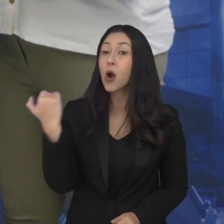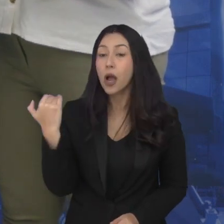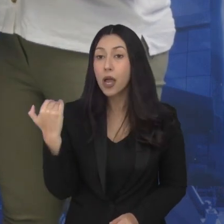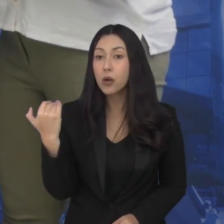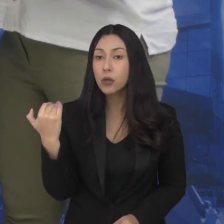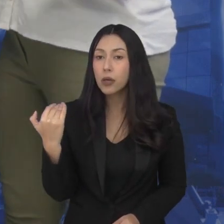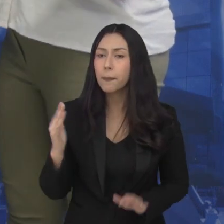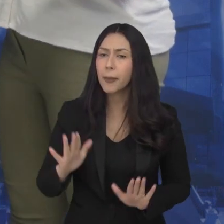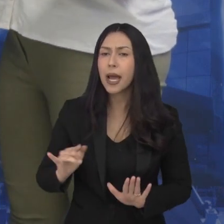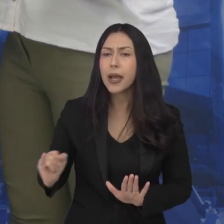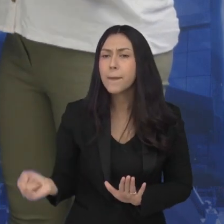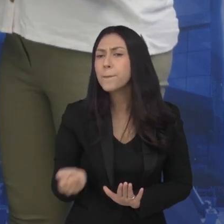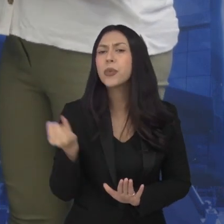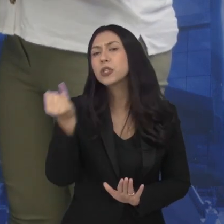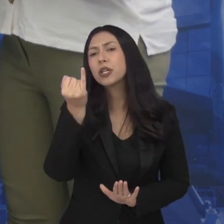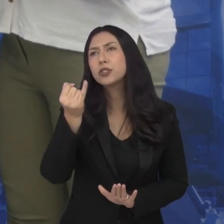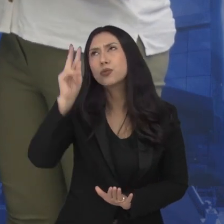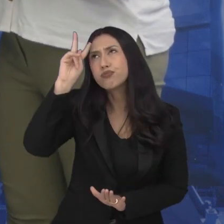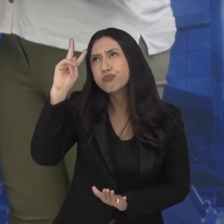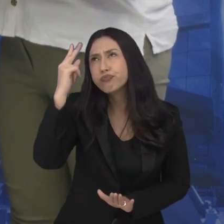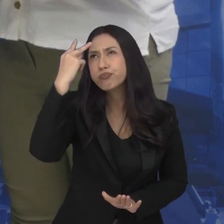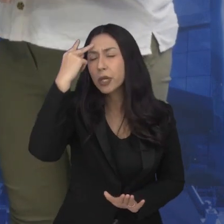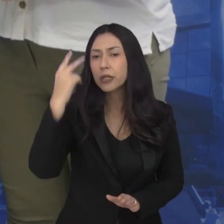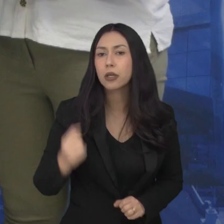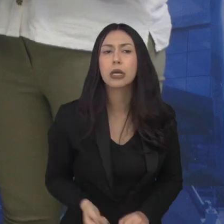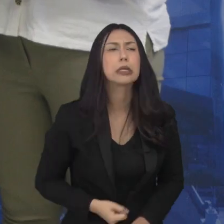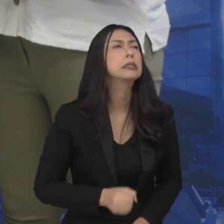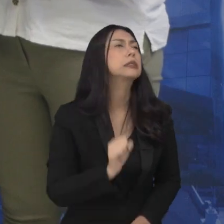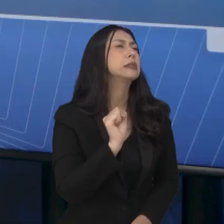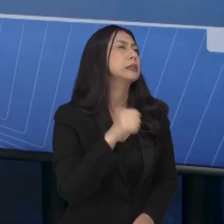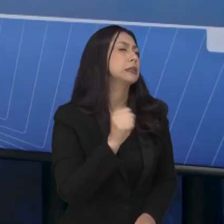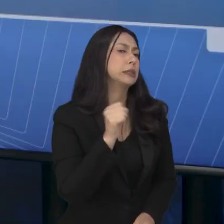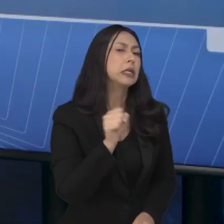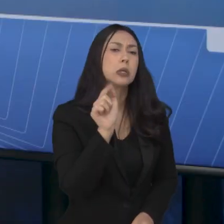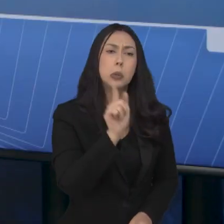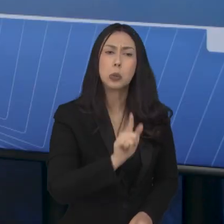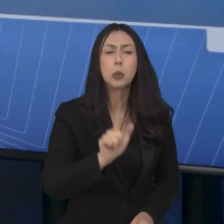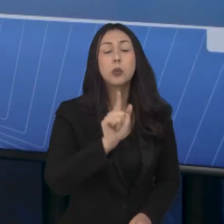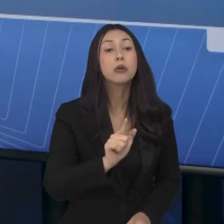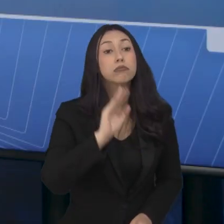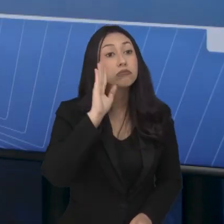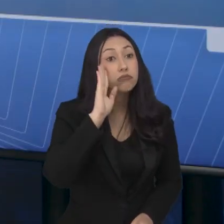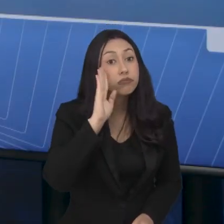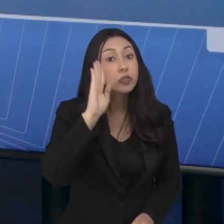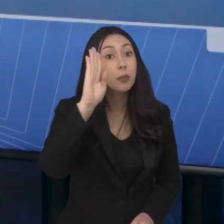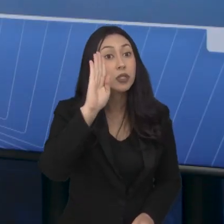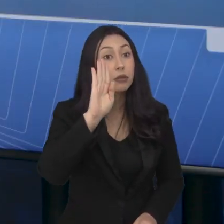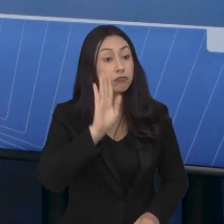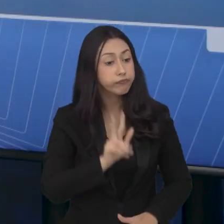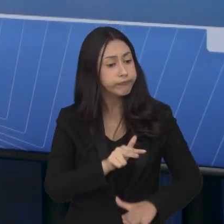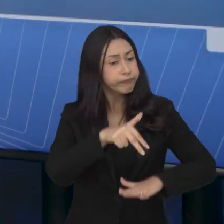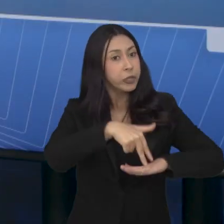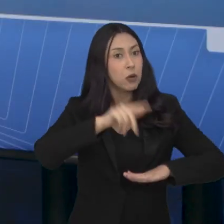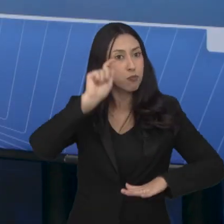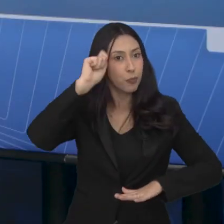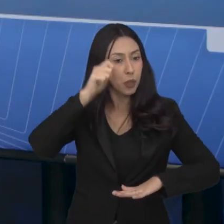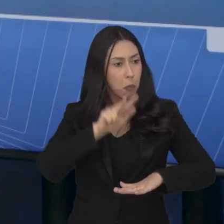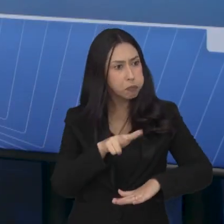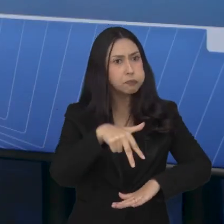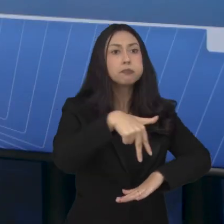dos bandeirantes. É importante a gente fazer essa ressignificação? Com certeza. Eu digo que é principalmente pelo protagonismo